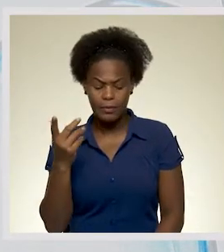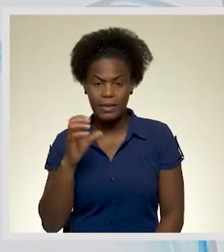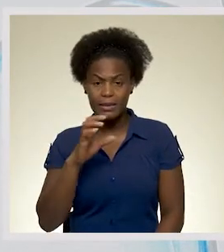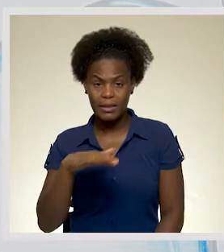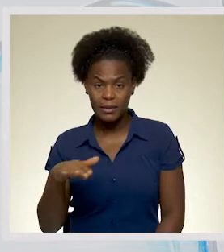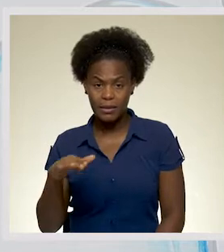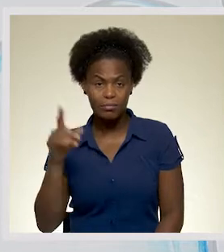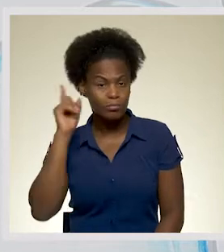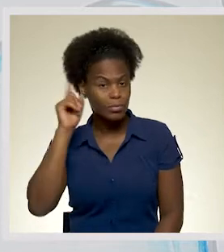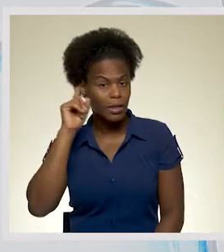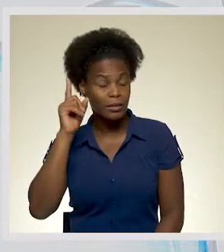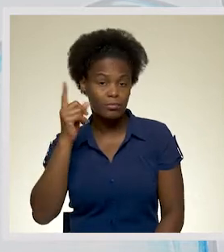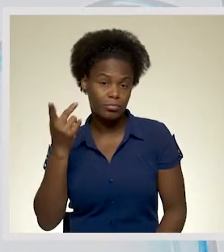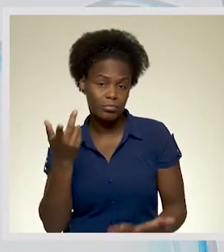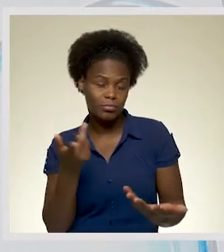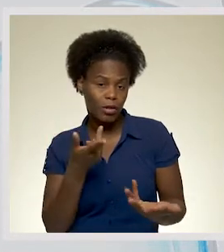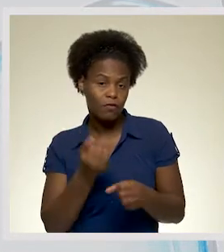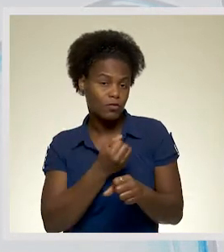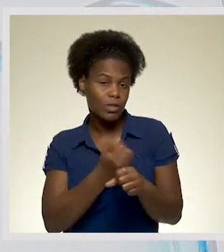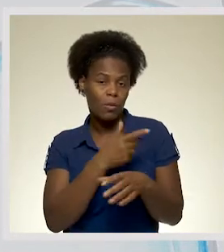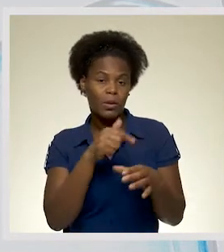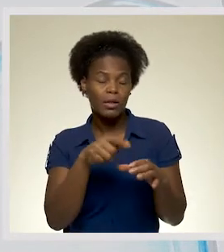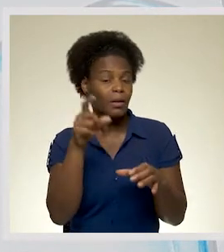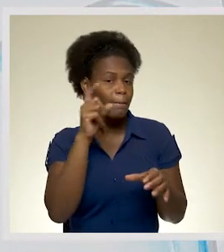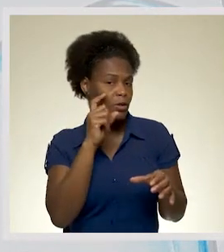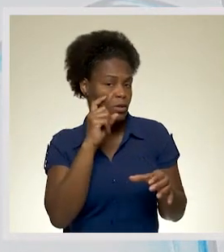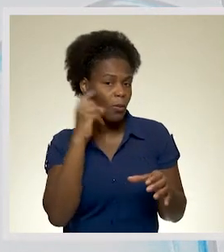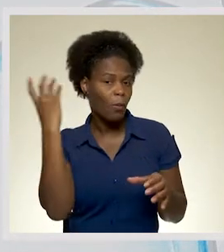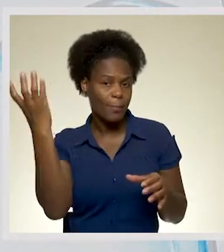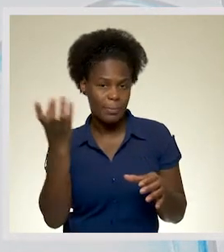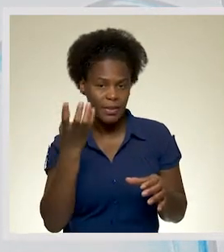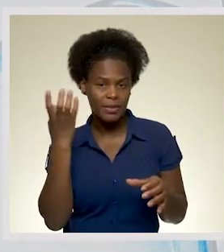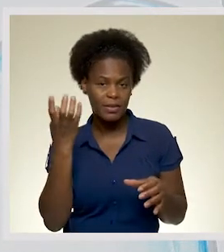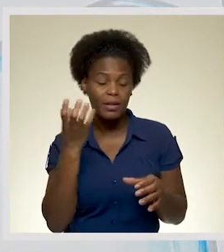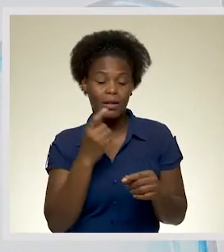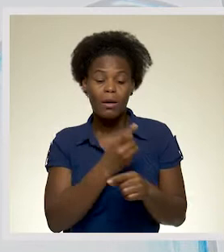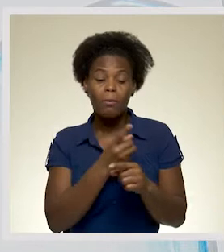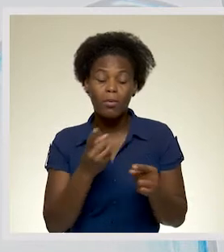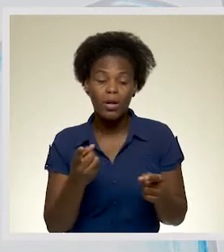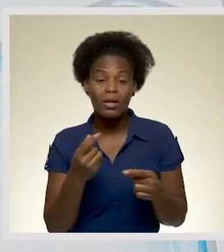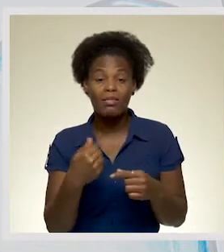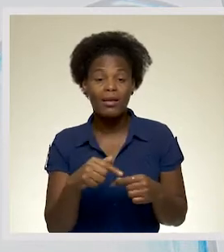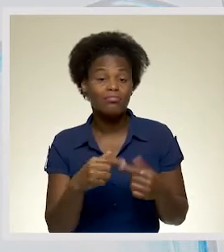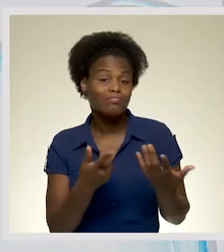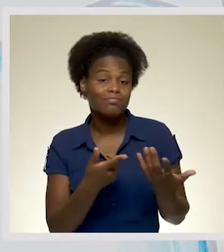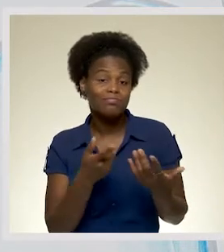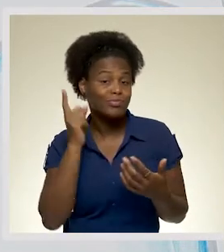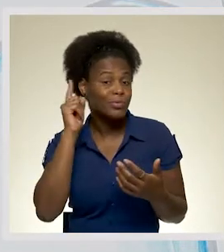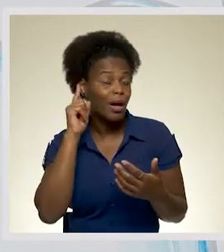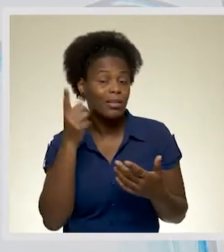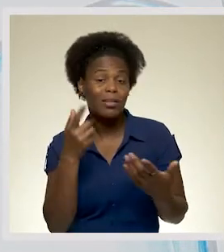importante desempenho na conservação do meio ambiente. Por que tem esse papel